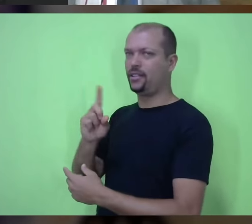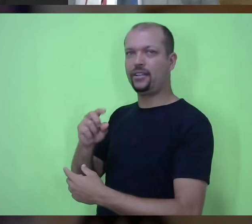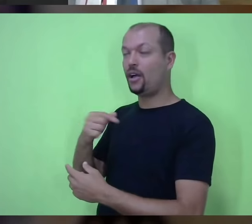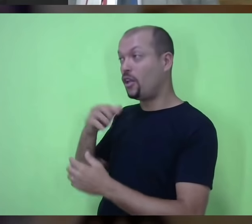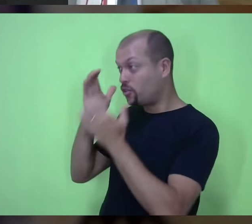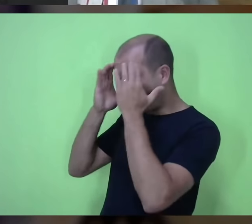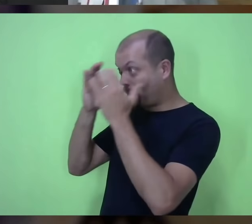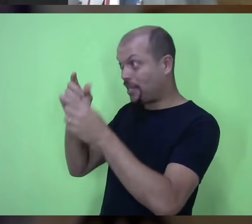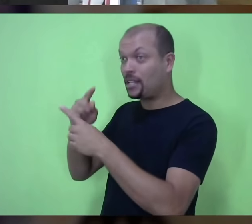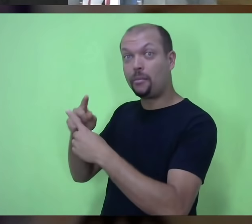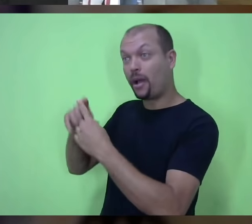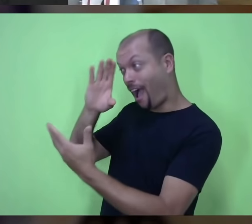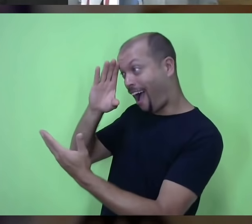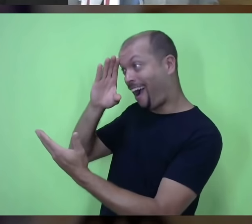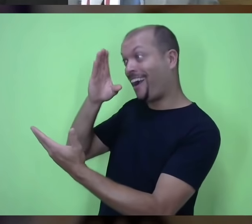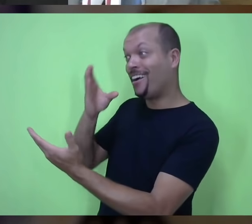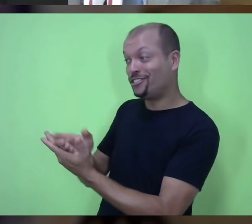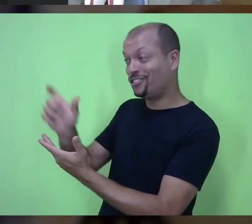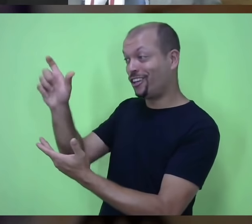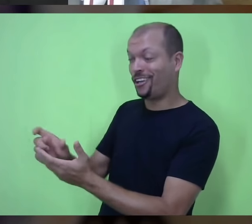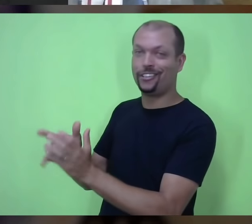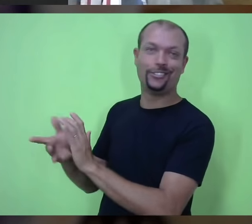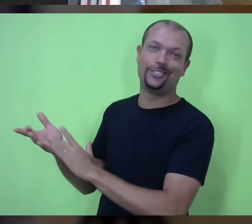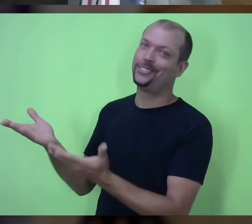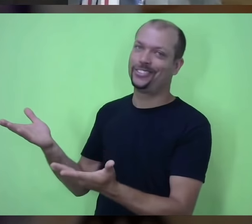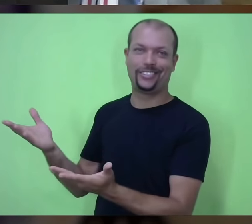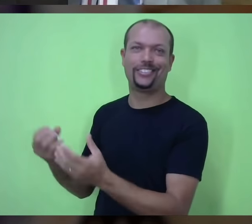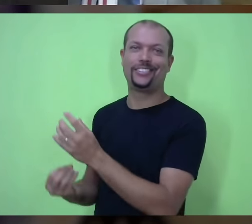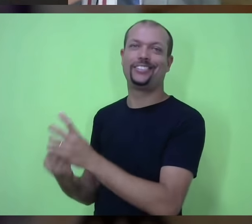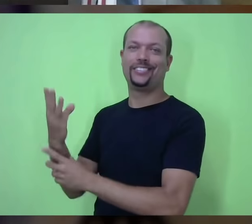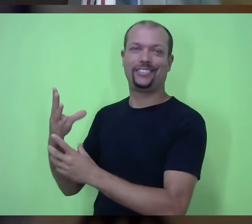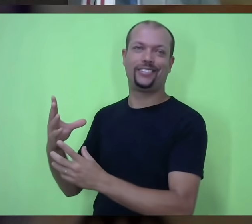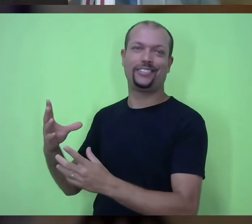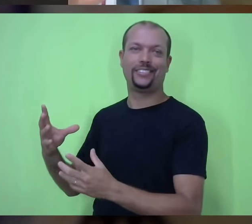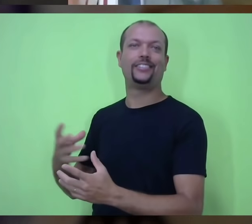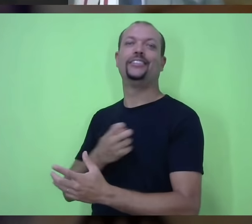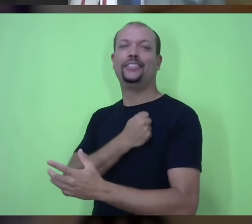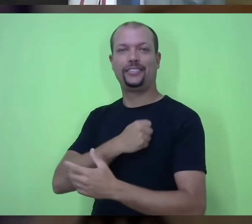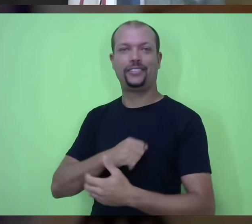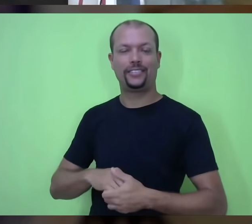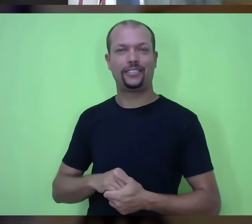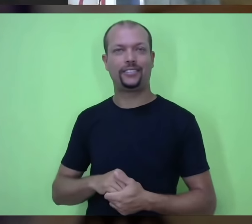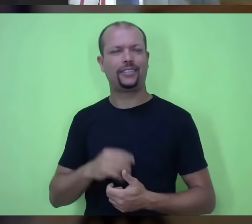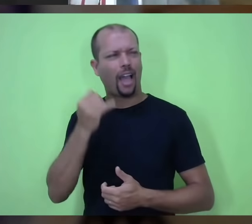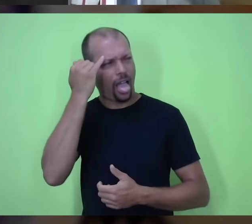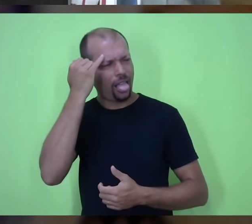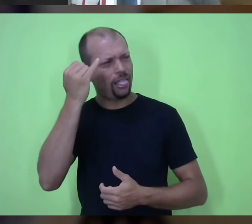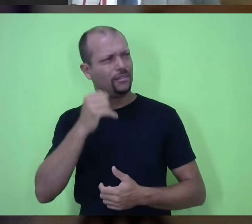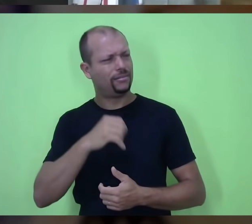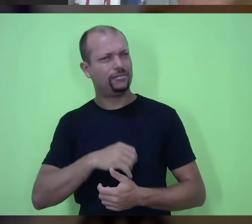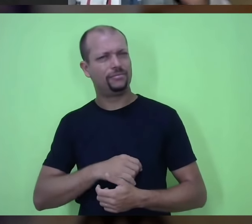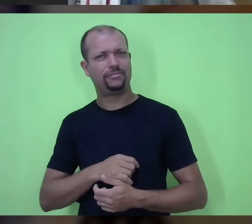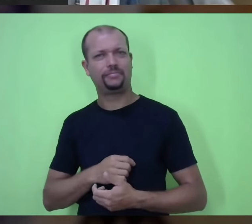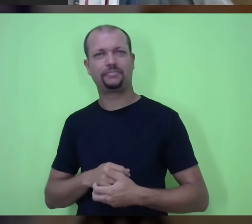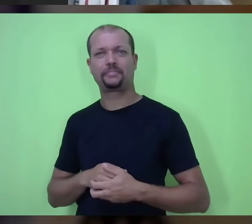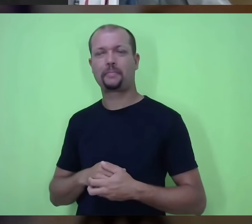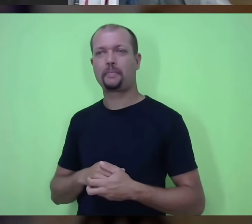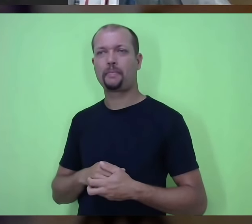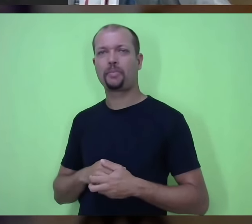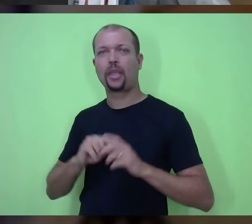gente obedece porque acredita no autor e consumador da salvação. Essa ideia, pastor Bruno, na